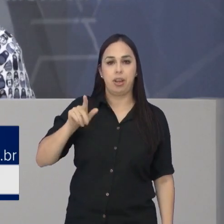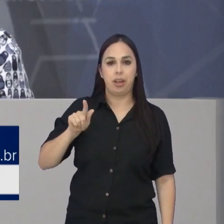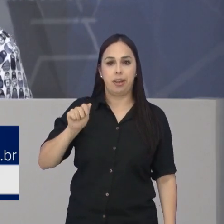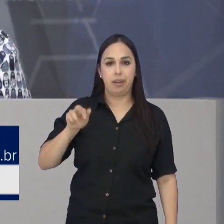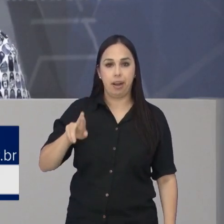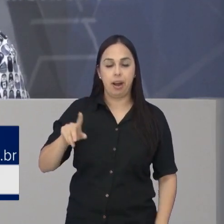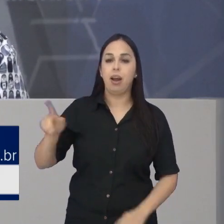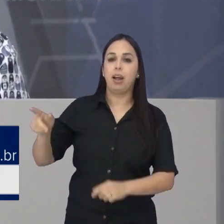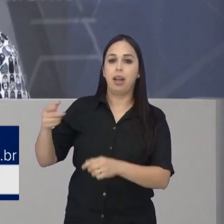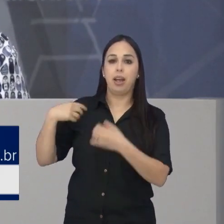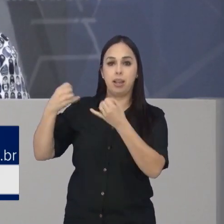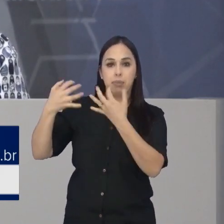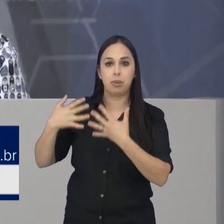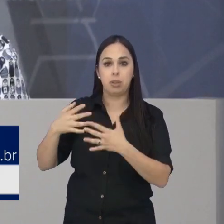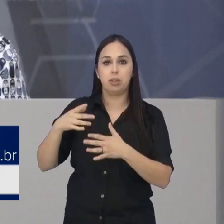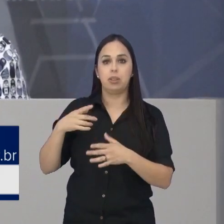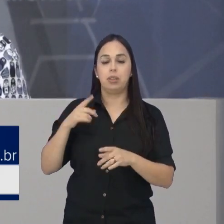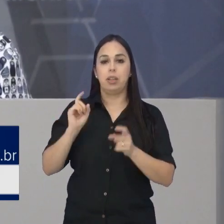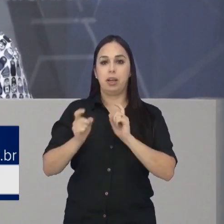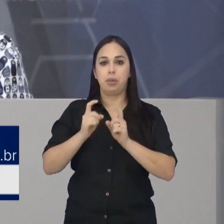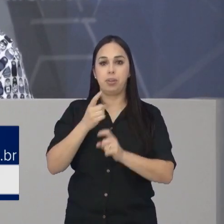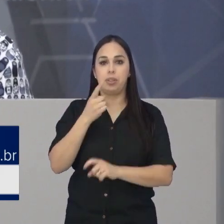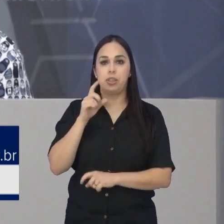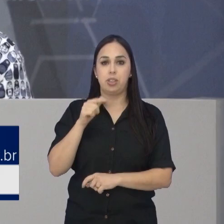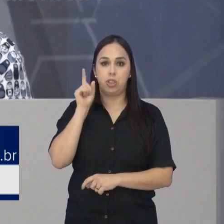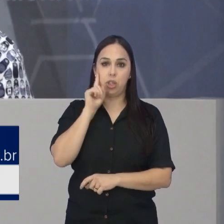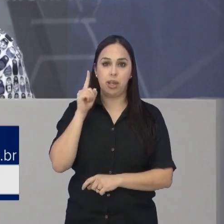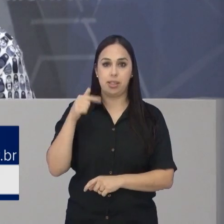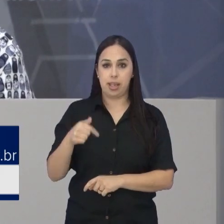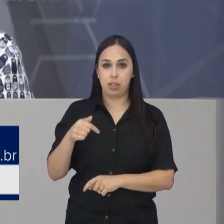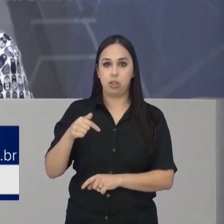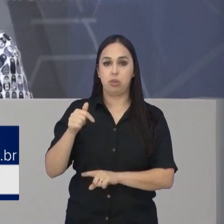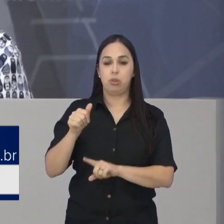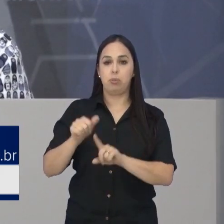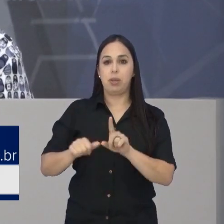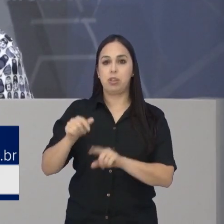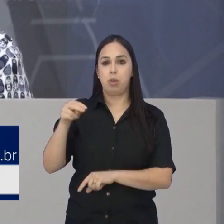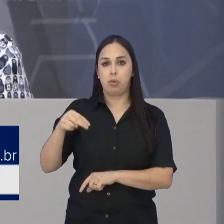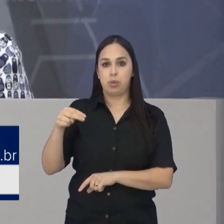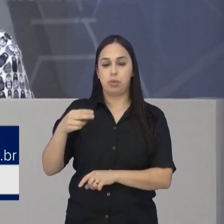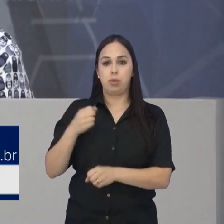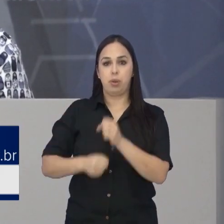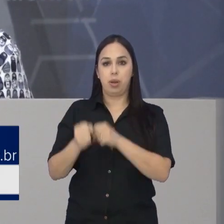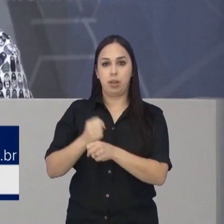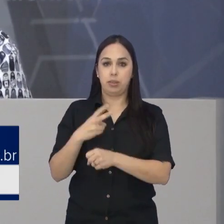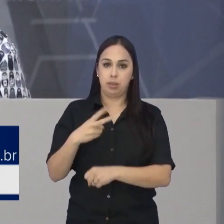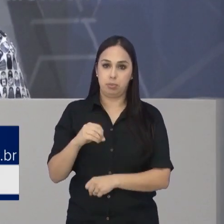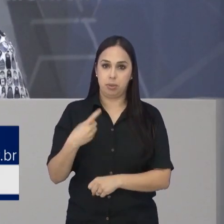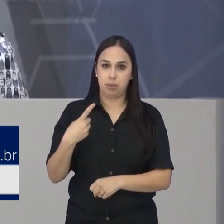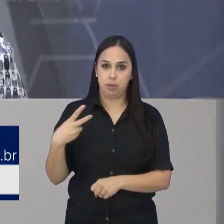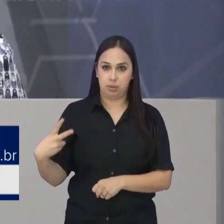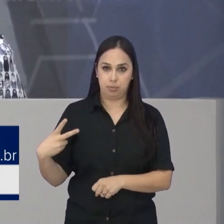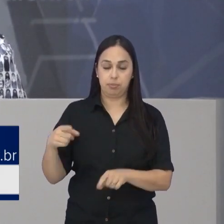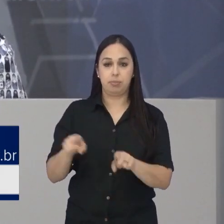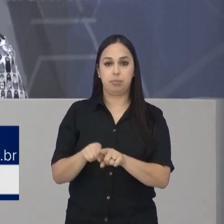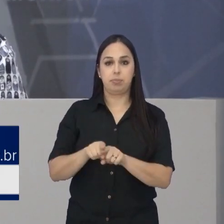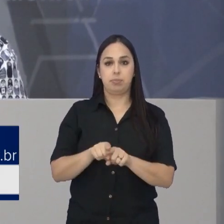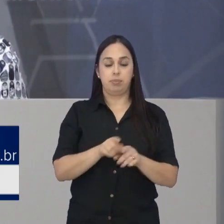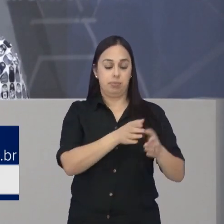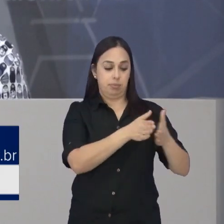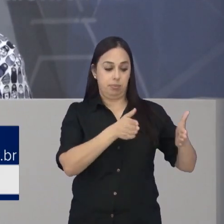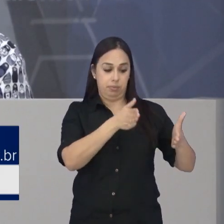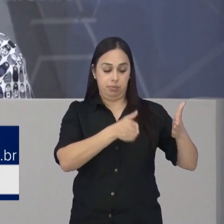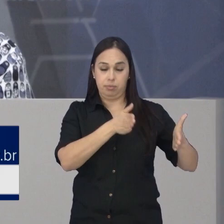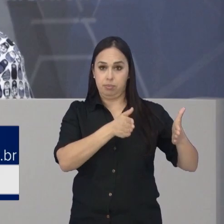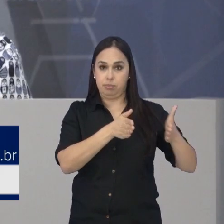na sessão do dia 7/11 de 2011. A celebração do termo aditivo da prorrogação